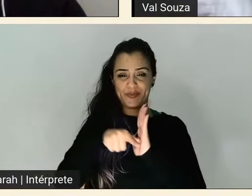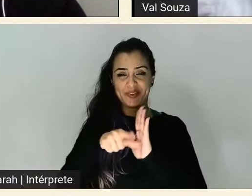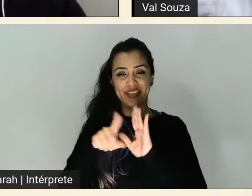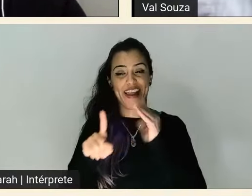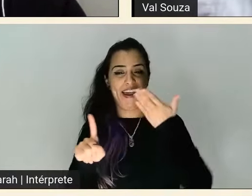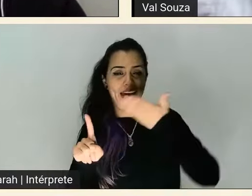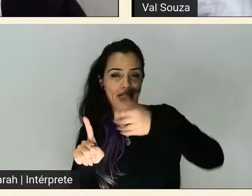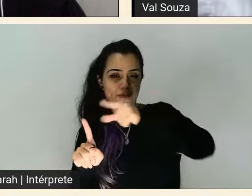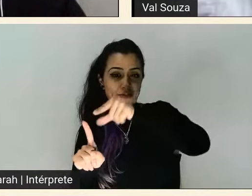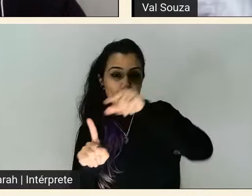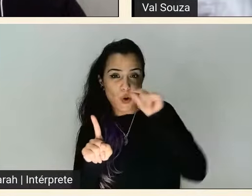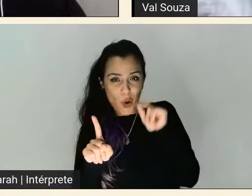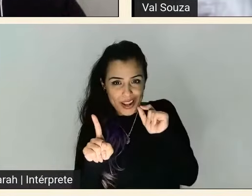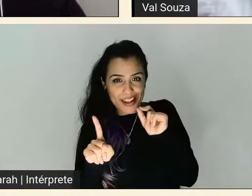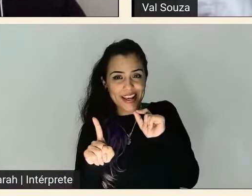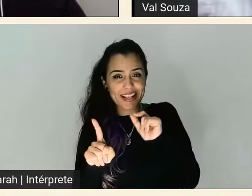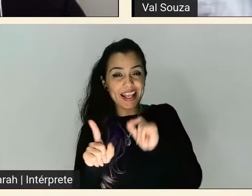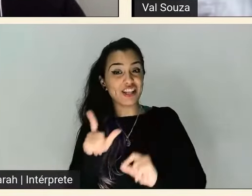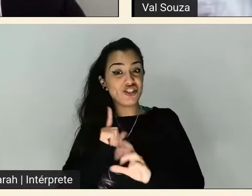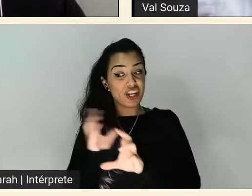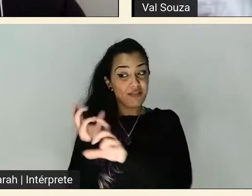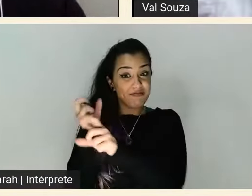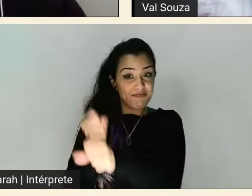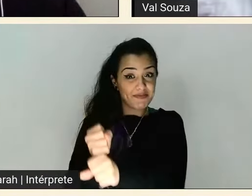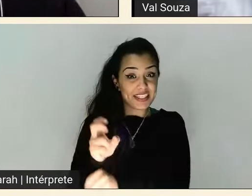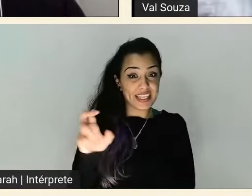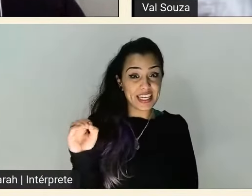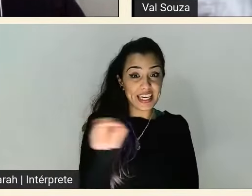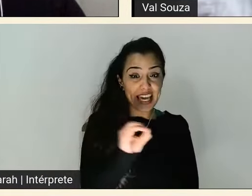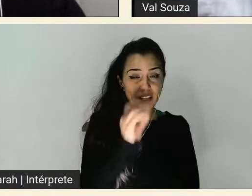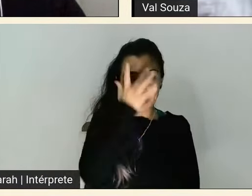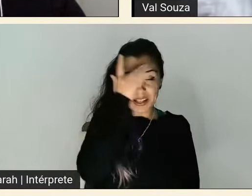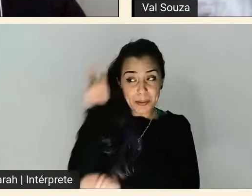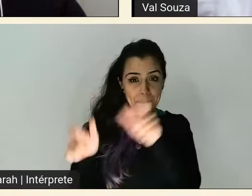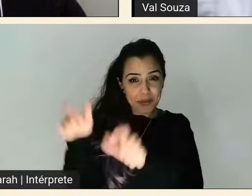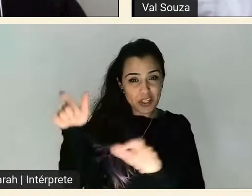entre 500 candidatos, né?